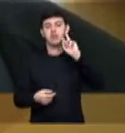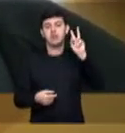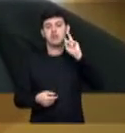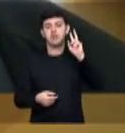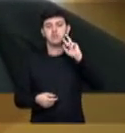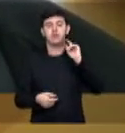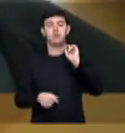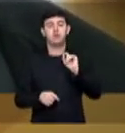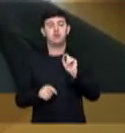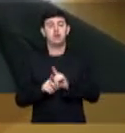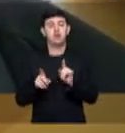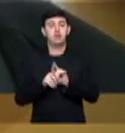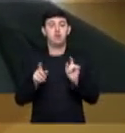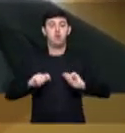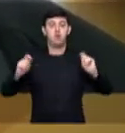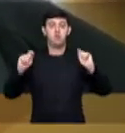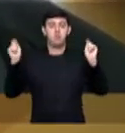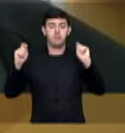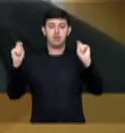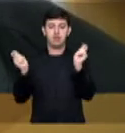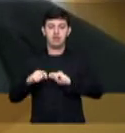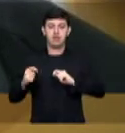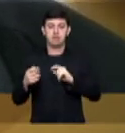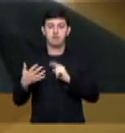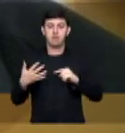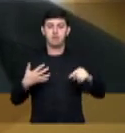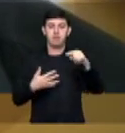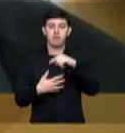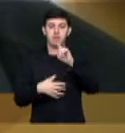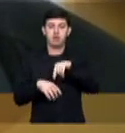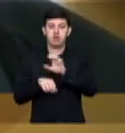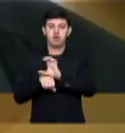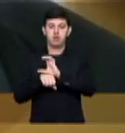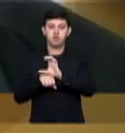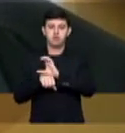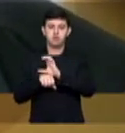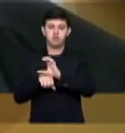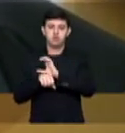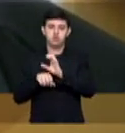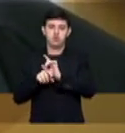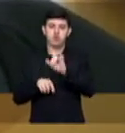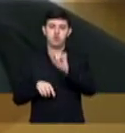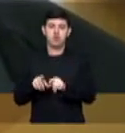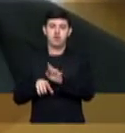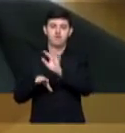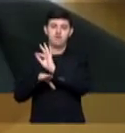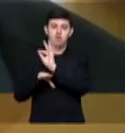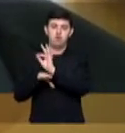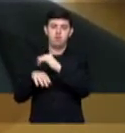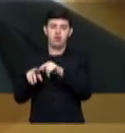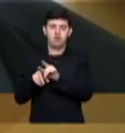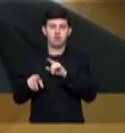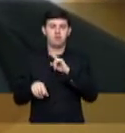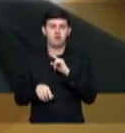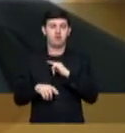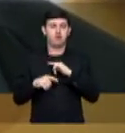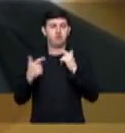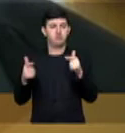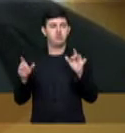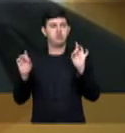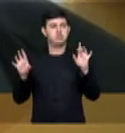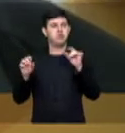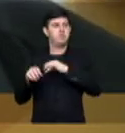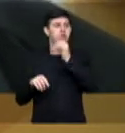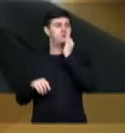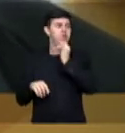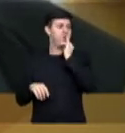competências constitucionais, que são matéria formal, não existem por si, mas existem